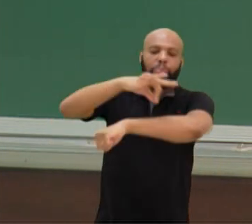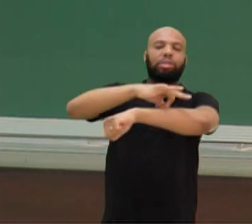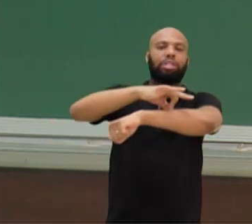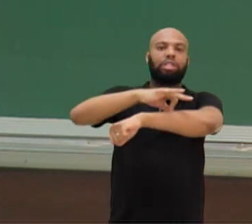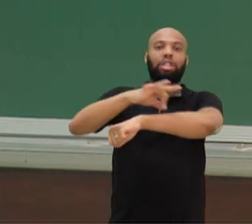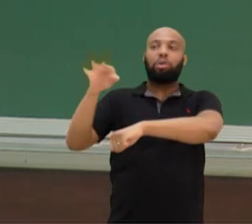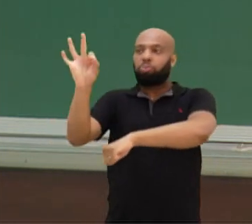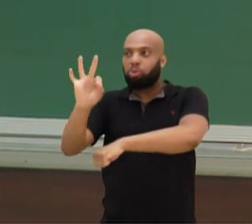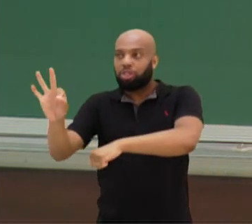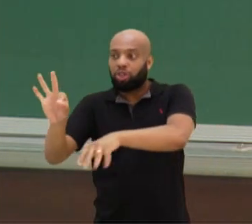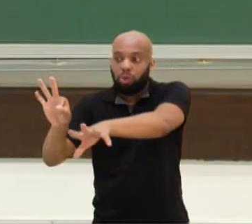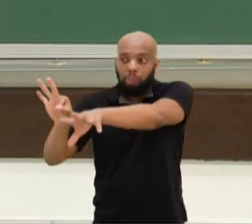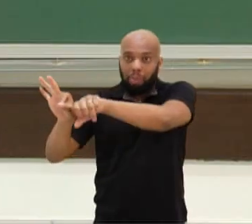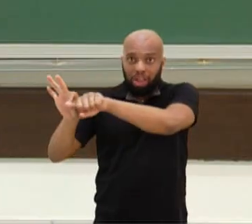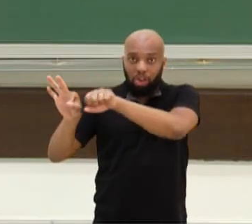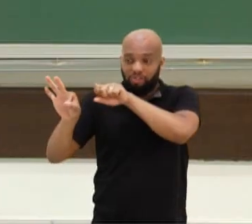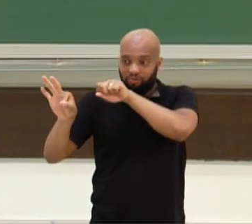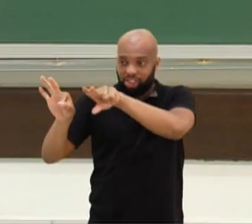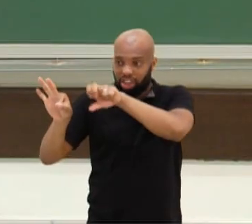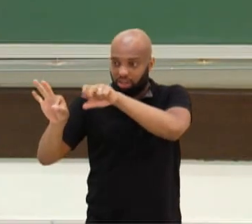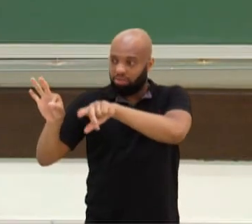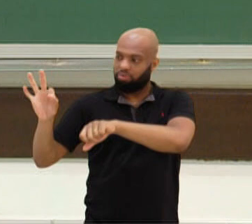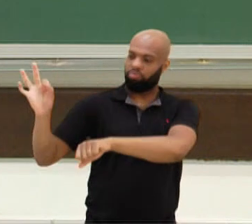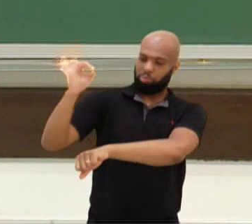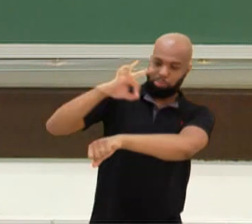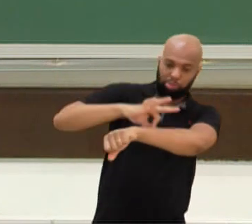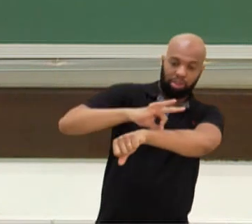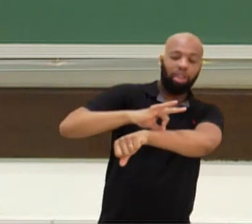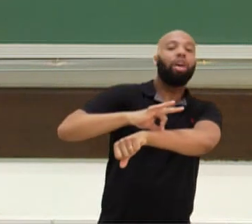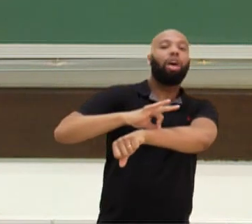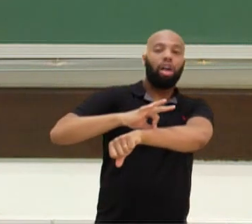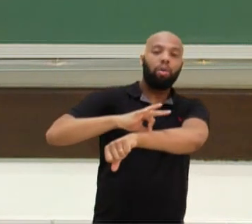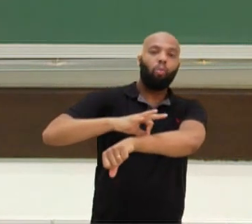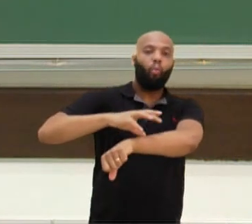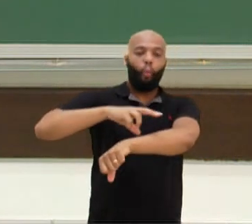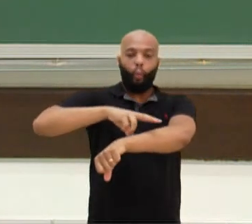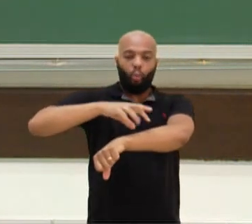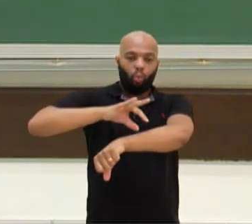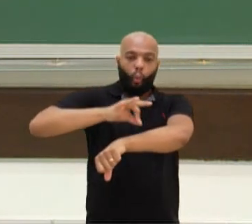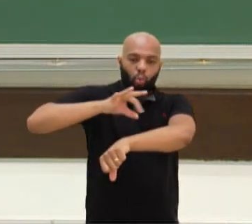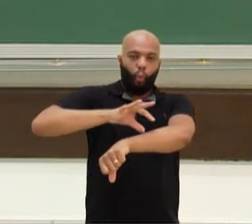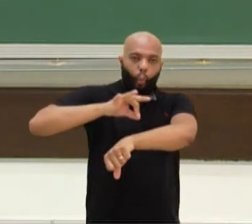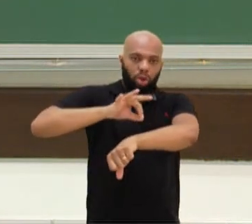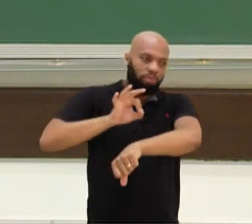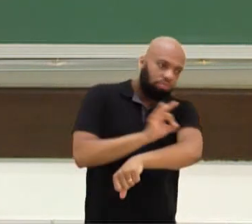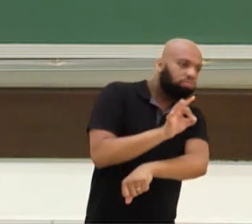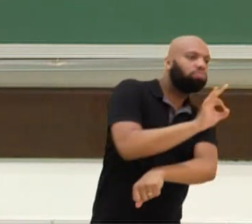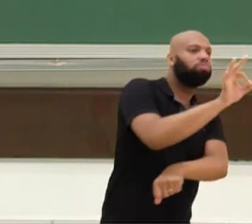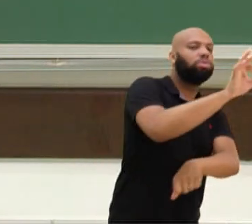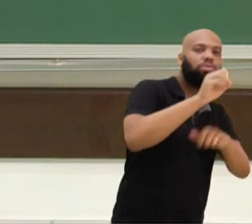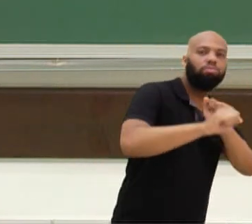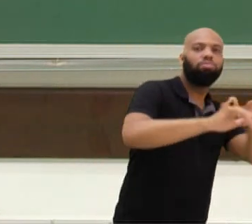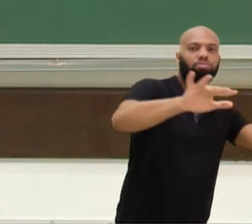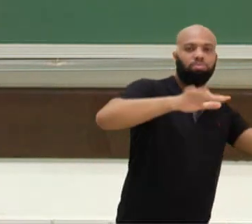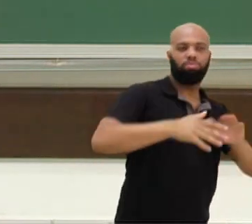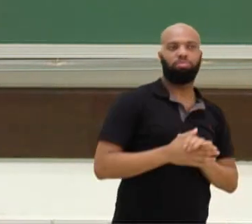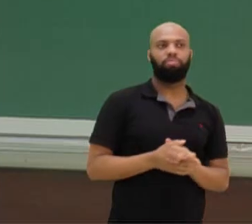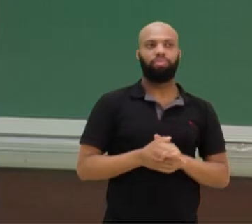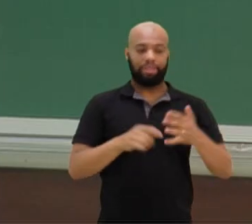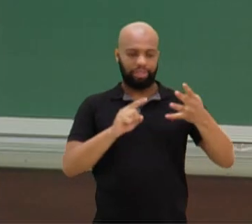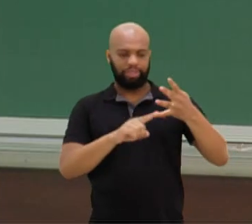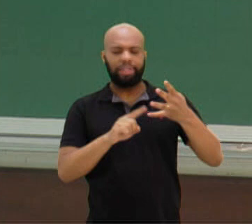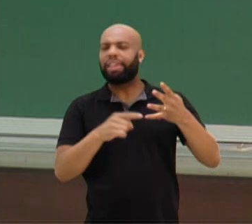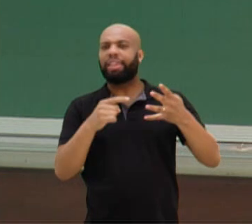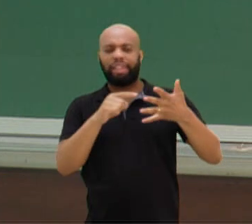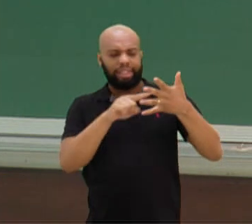contaminada, se contaminando e indo picar outra pessoa. Então não é diretamente de uma pessoa para outra, tá? E último, as 3 não causam febre.